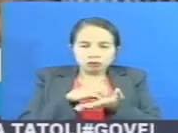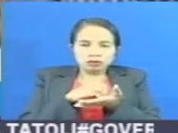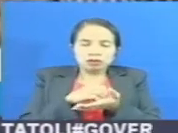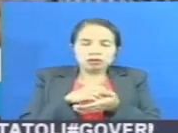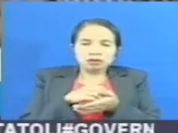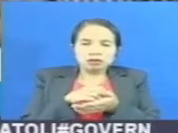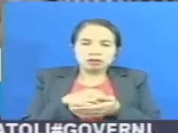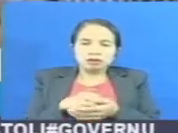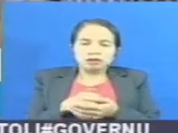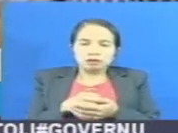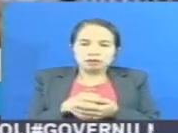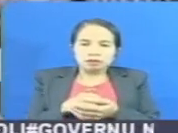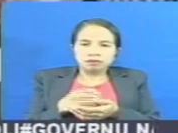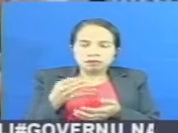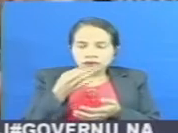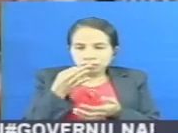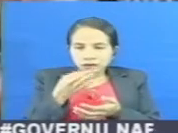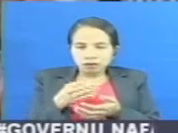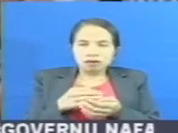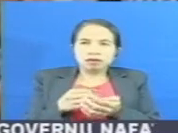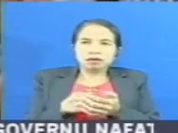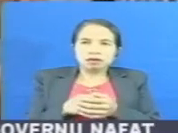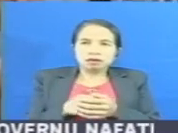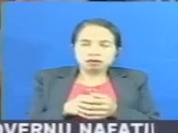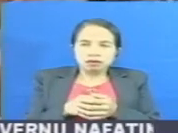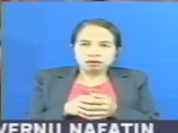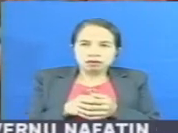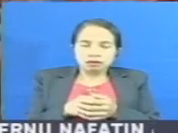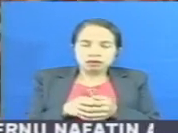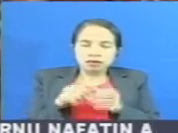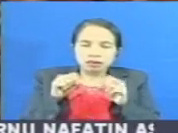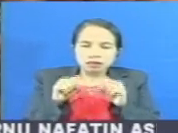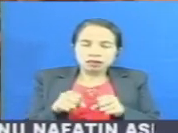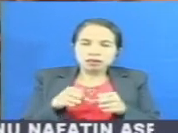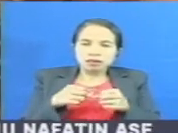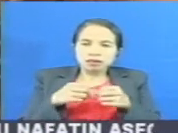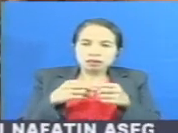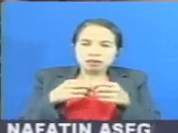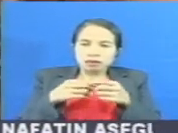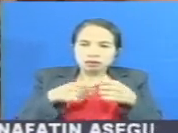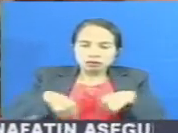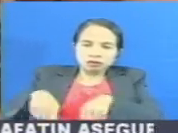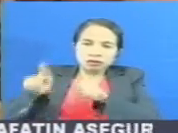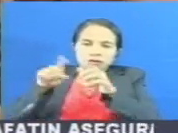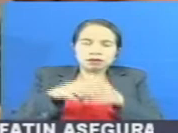necessidade básica, no combustíveis, né? Está a trabalhar a Harukatiana, está a segura na Fatiana.